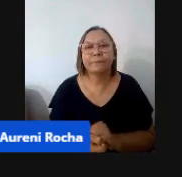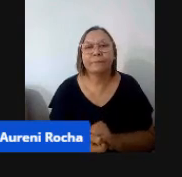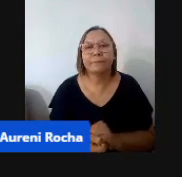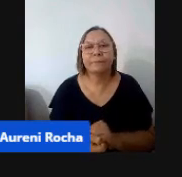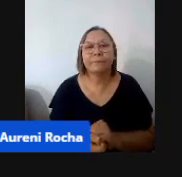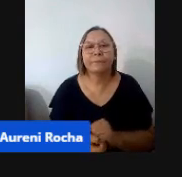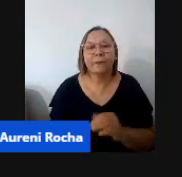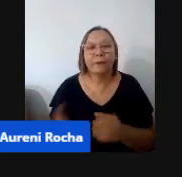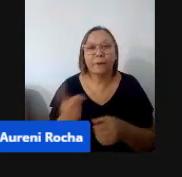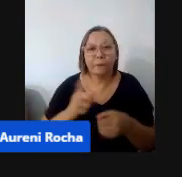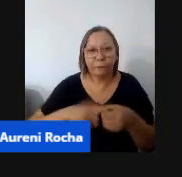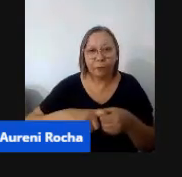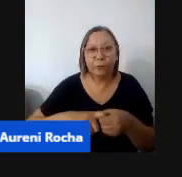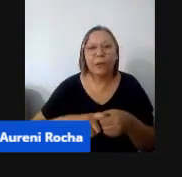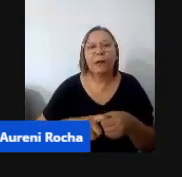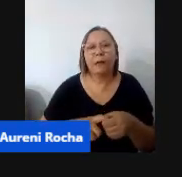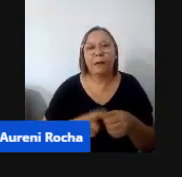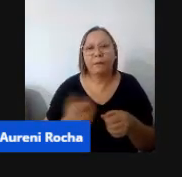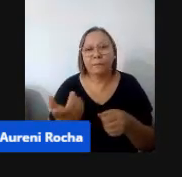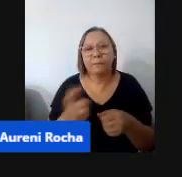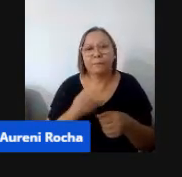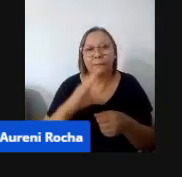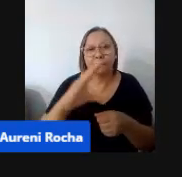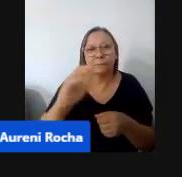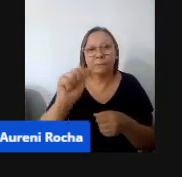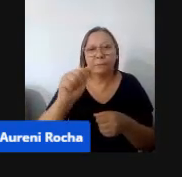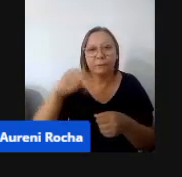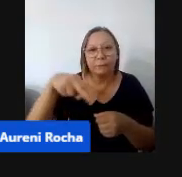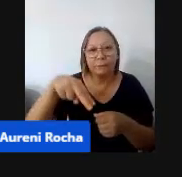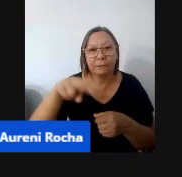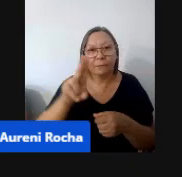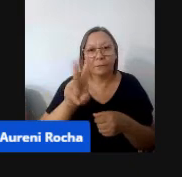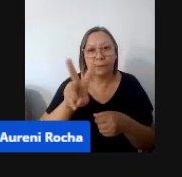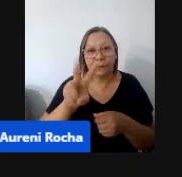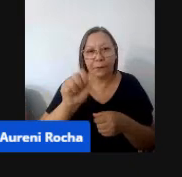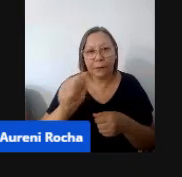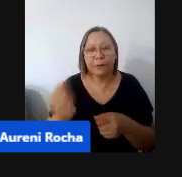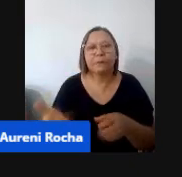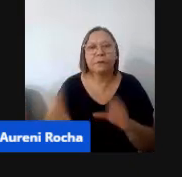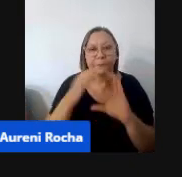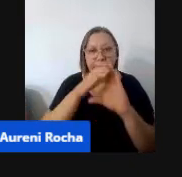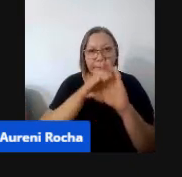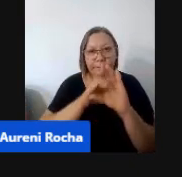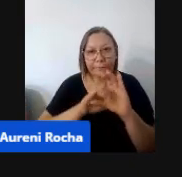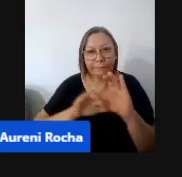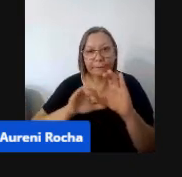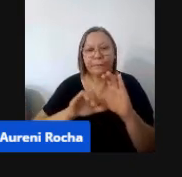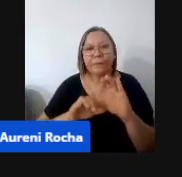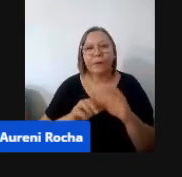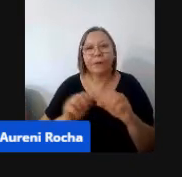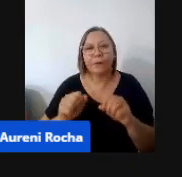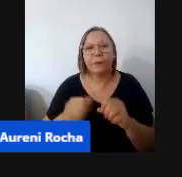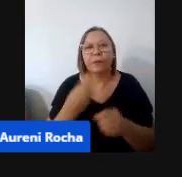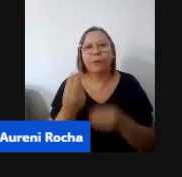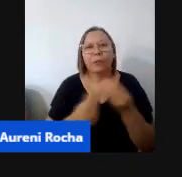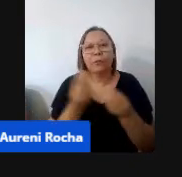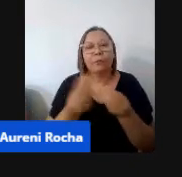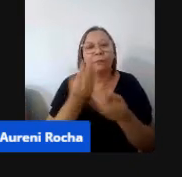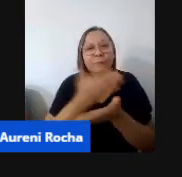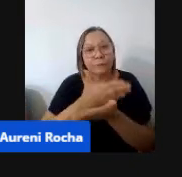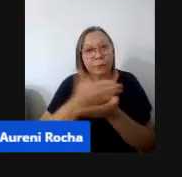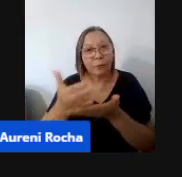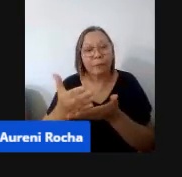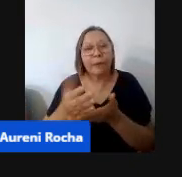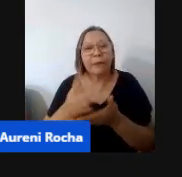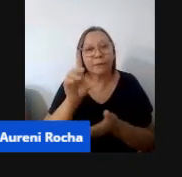a página do Canva para que vocês entendam como que a gente abre um design, né? Que a gente chama de